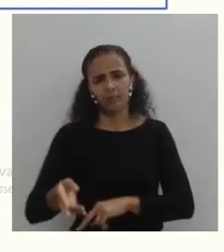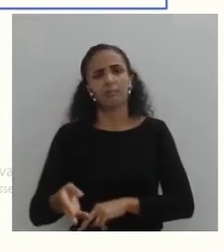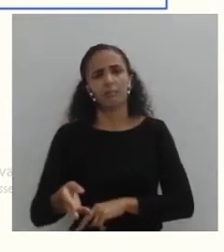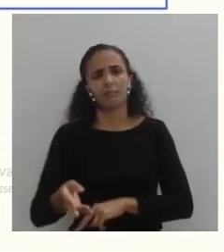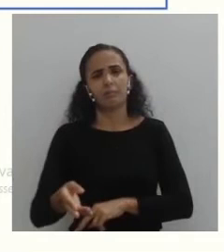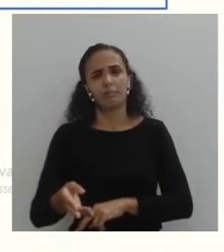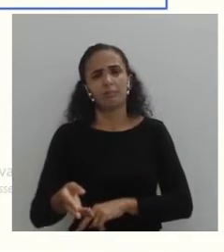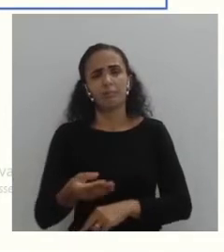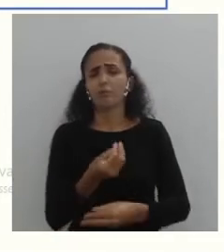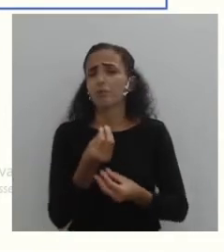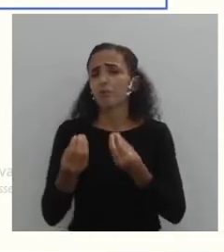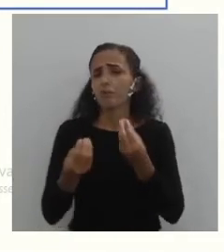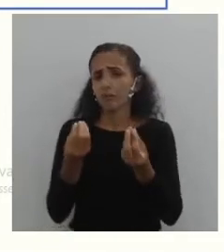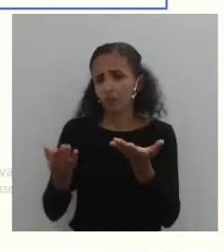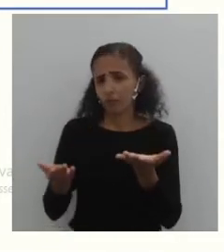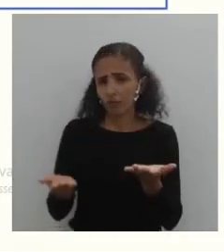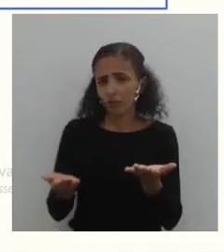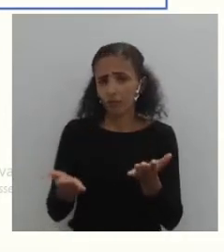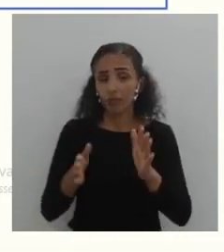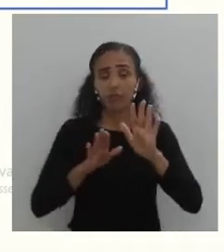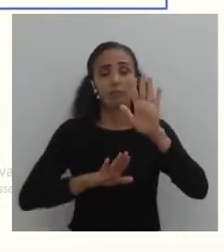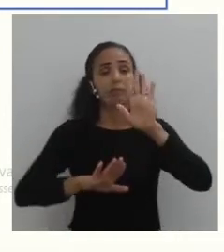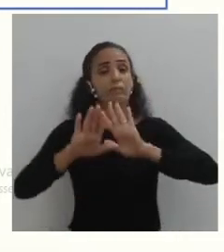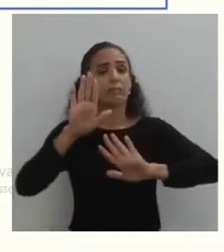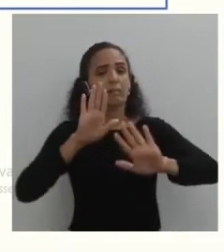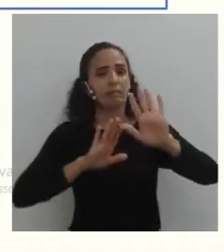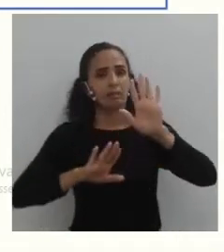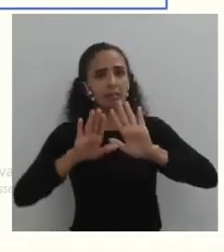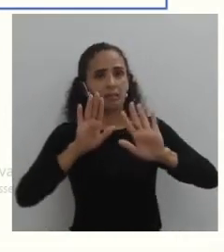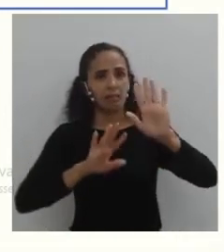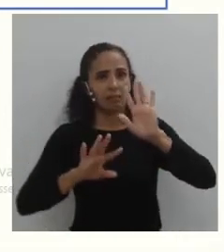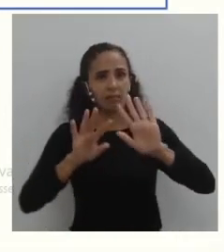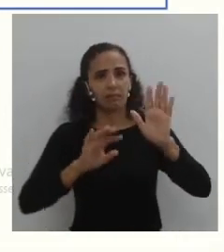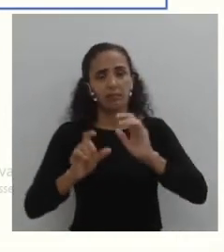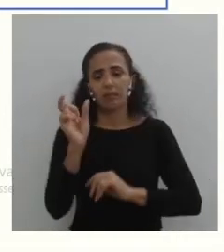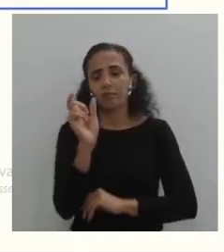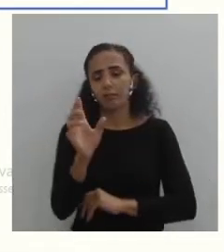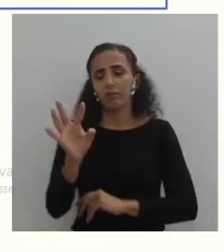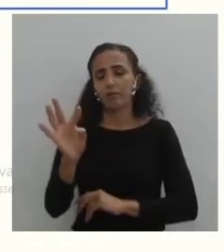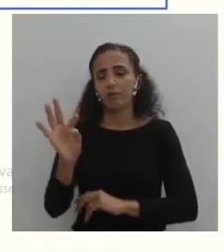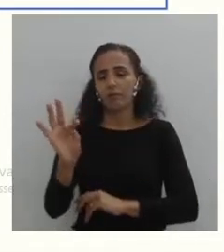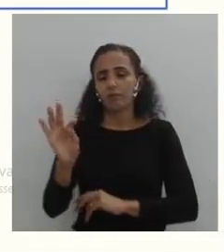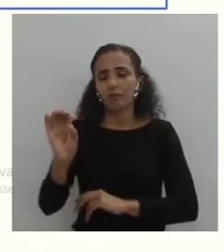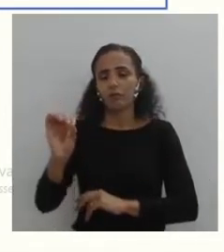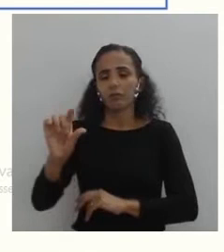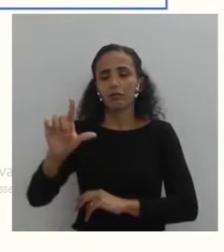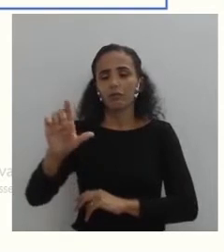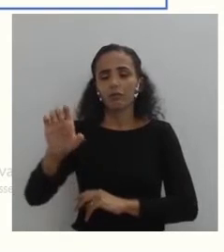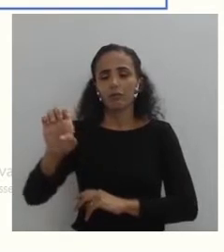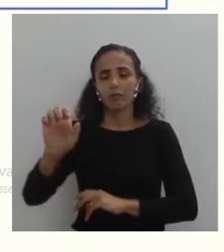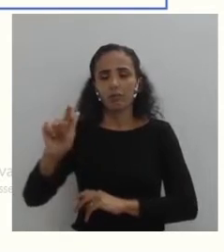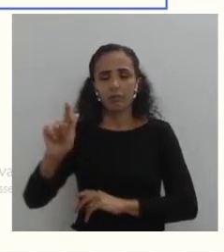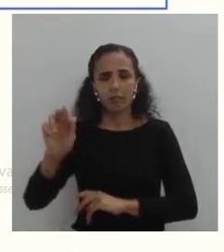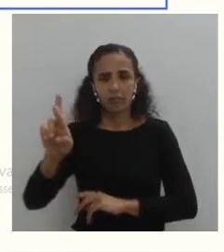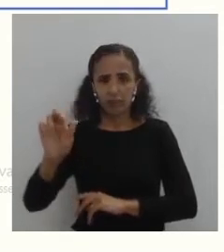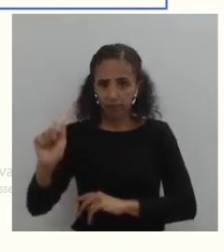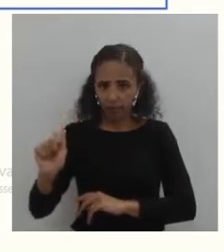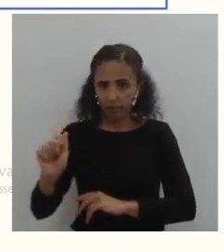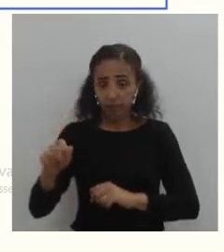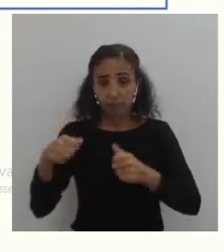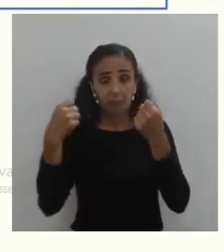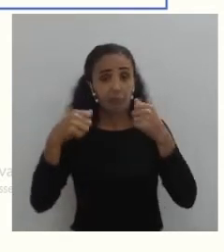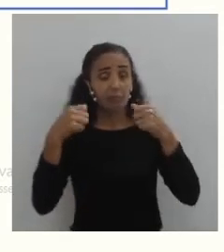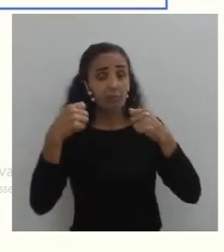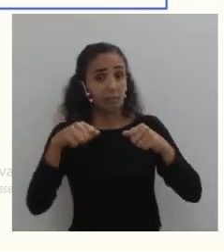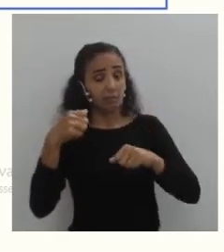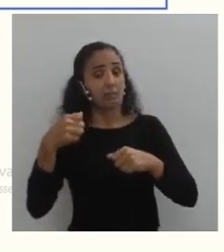pejorativamente consideradas como seitas. Veja só que a palavra tolerar e seitas entre aspas. Ao contrário, deve saber